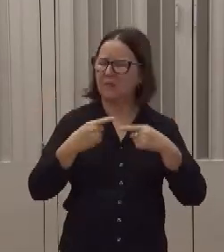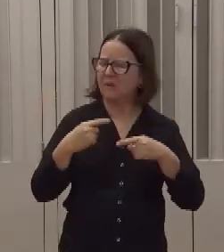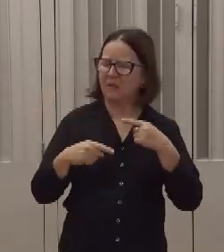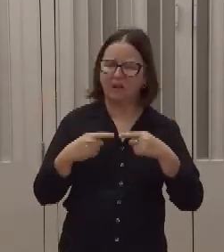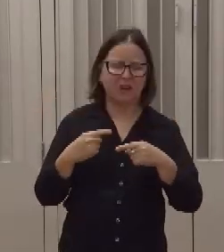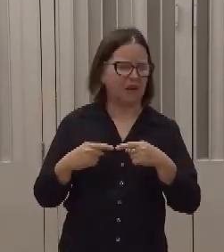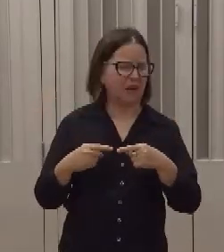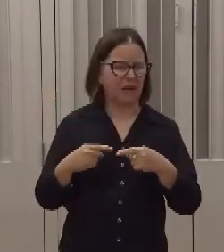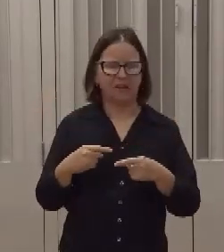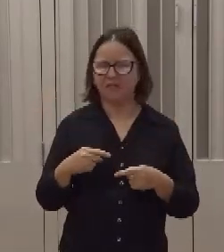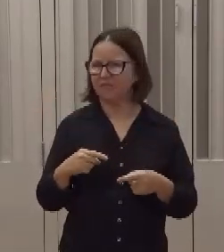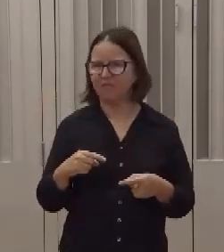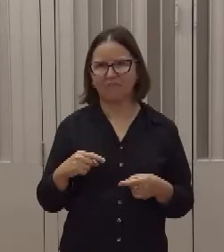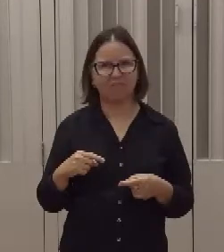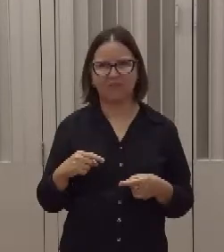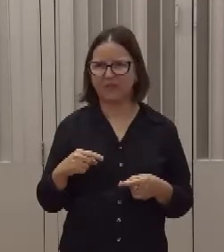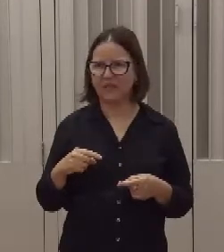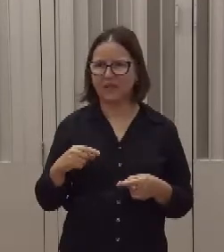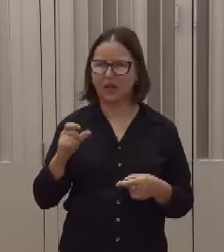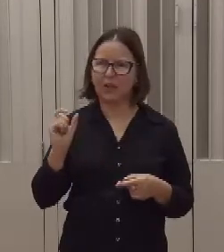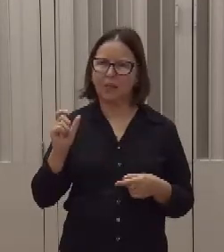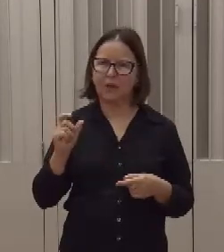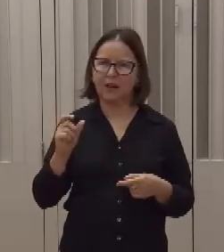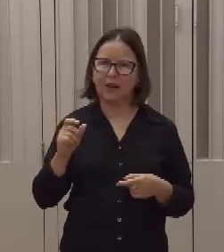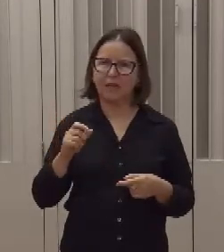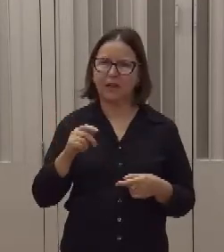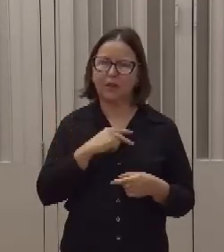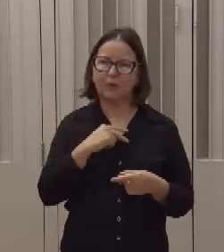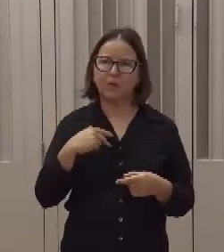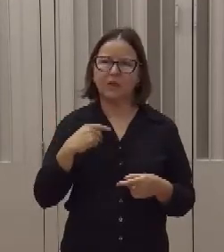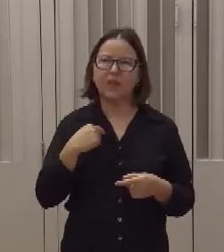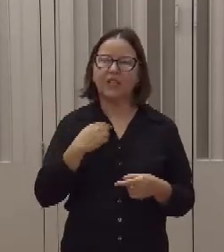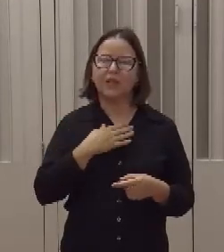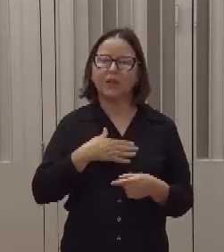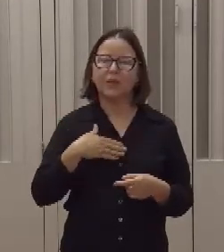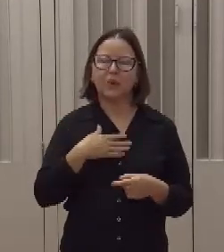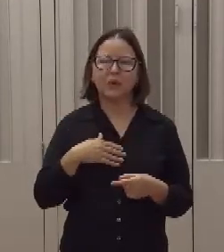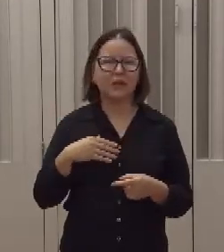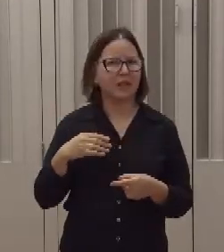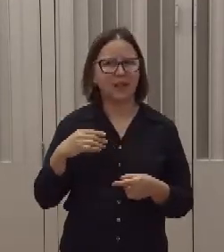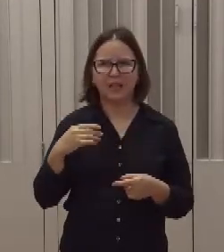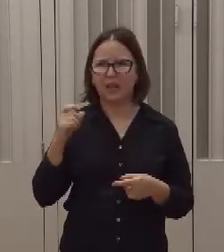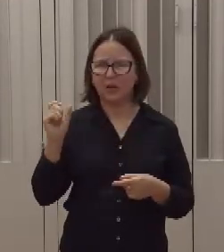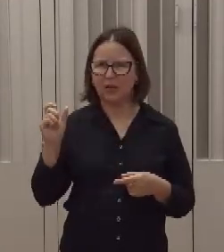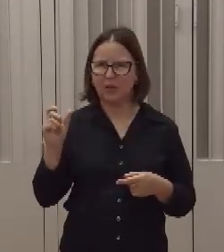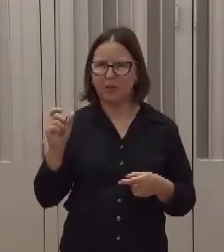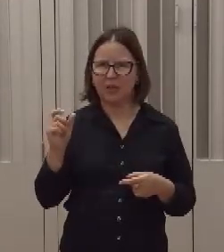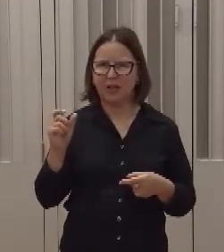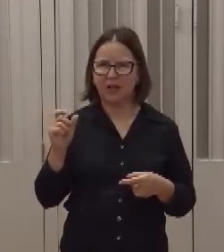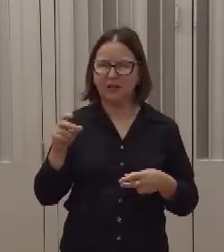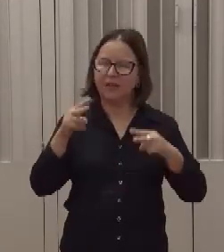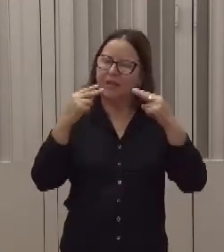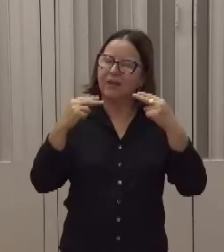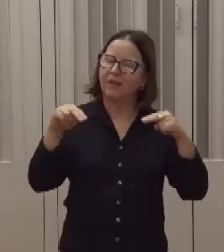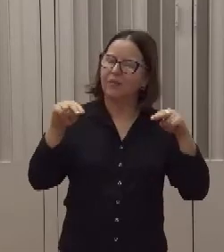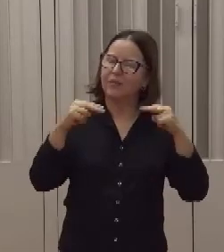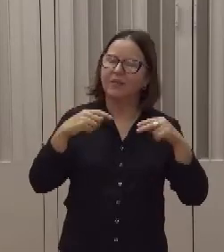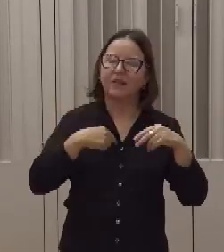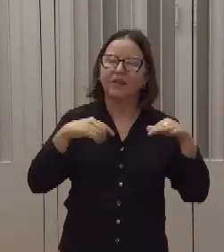que eu gosto, não na palavra do pastor que eu gosto, não na palavra do seriado ou da música que eu